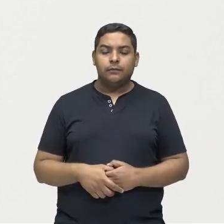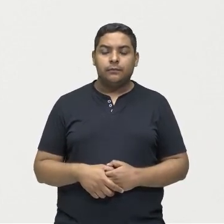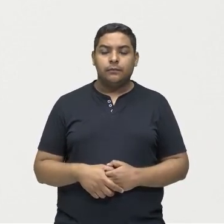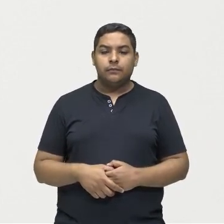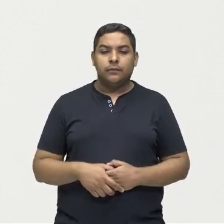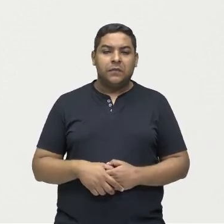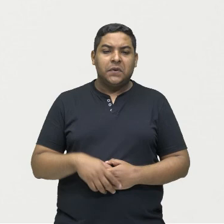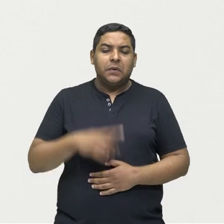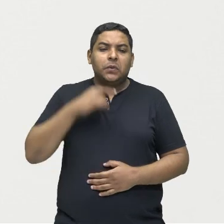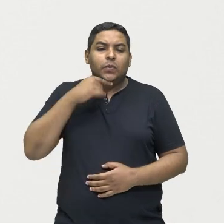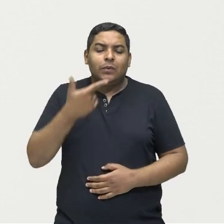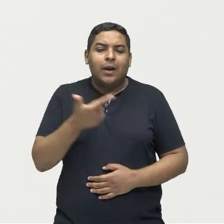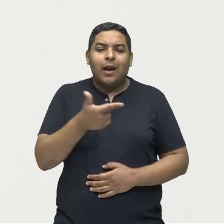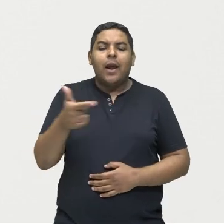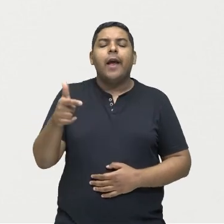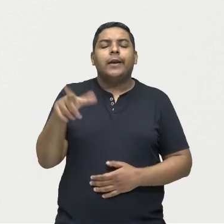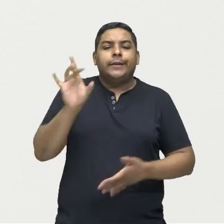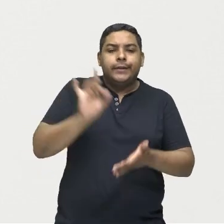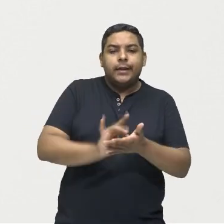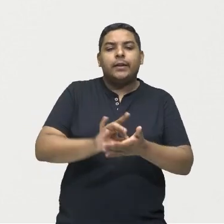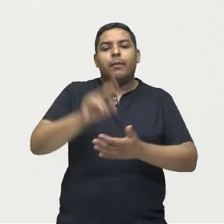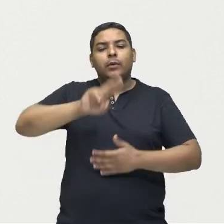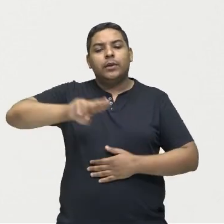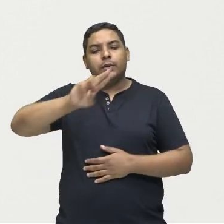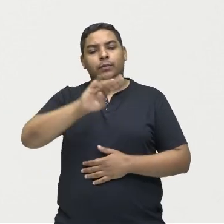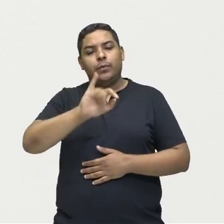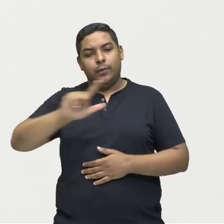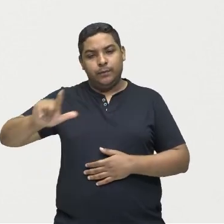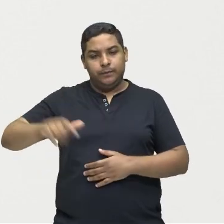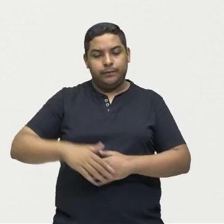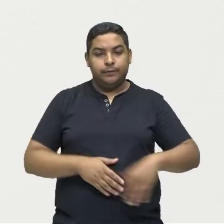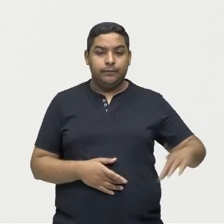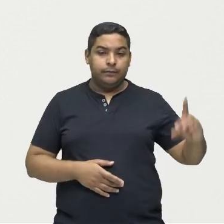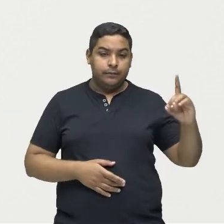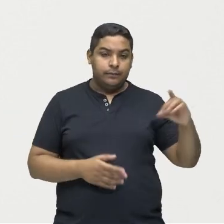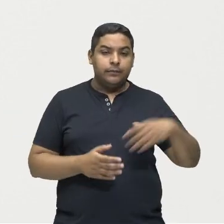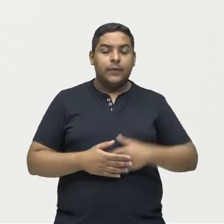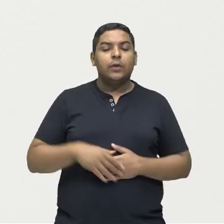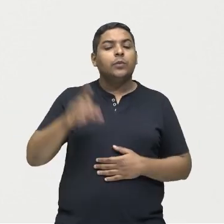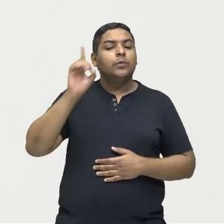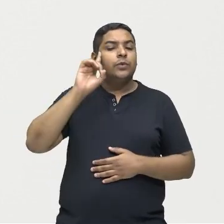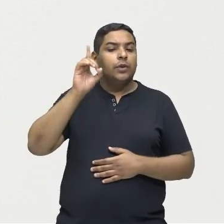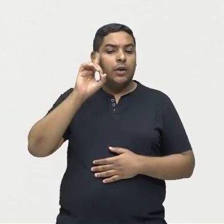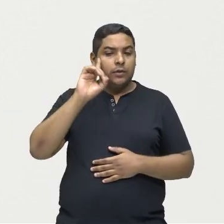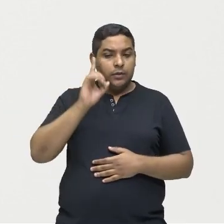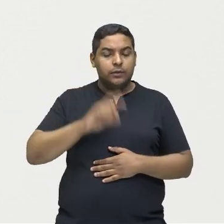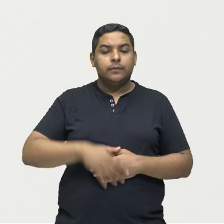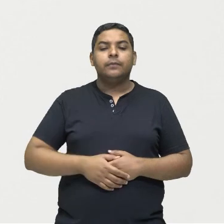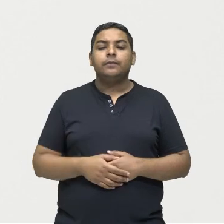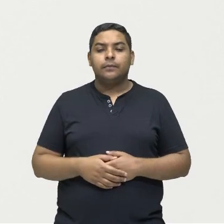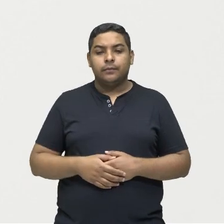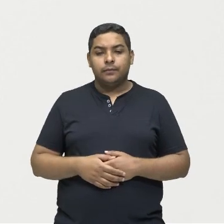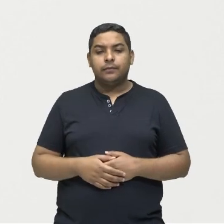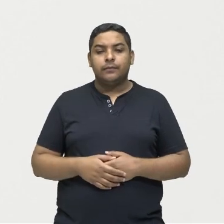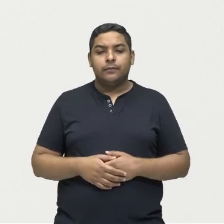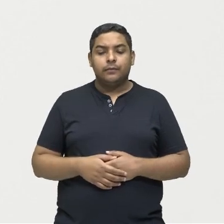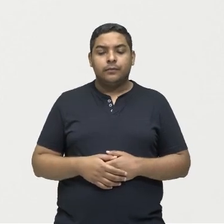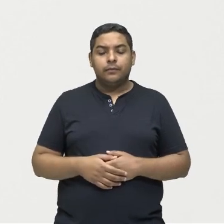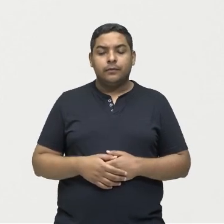exatamente a utilização do will. E na letra D, falar sobre ações do dia a dia. Também não, tá? Nós estamos falando de